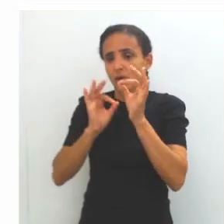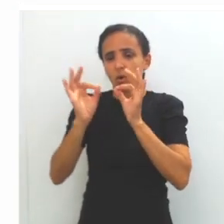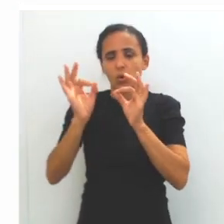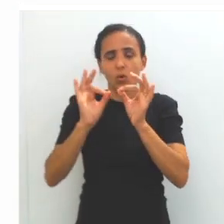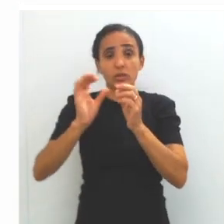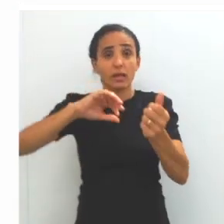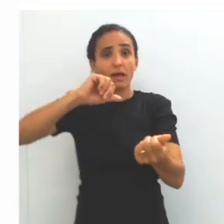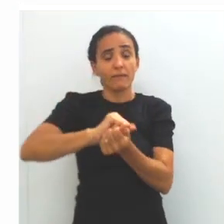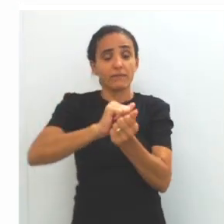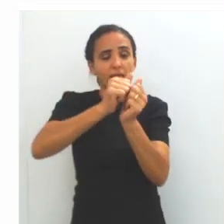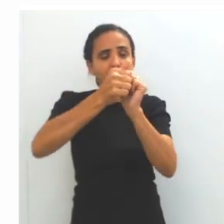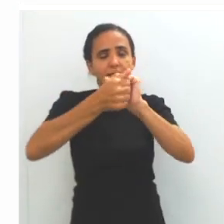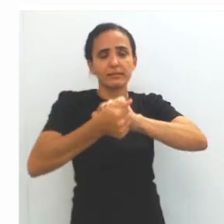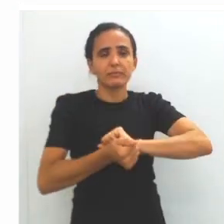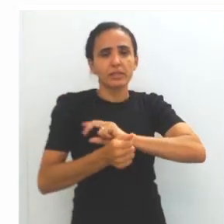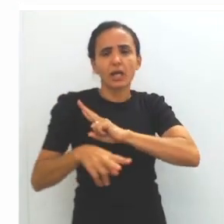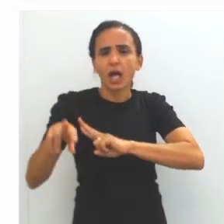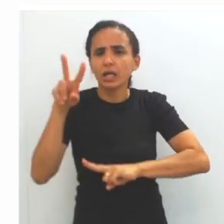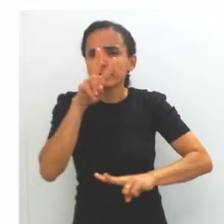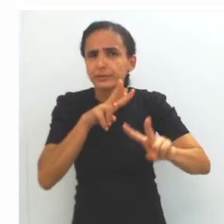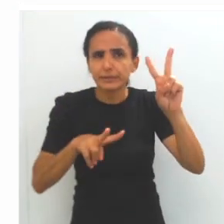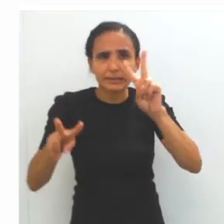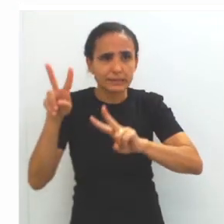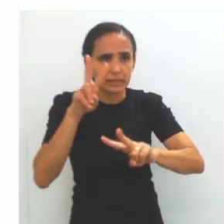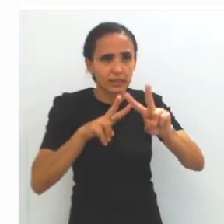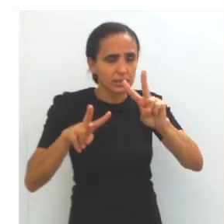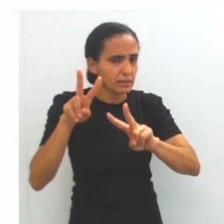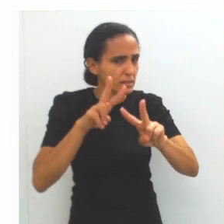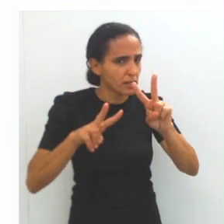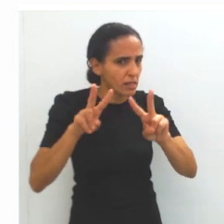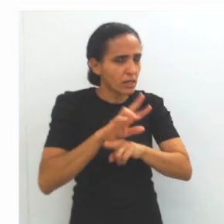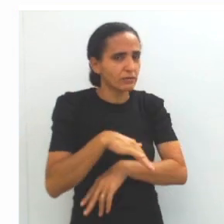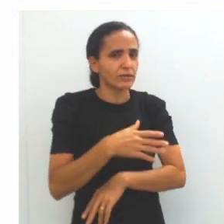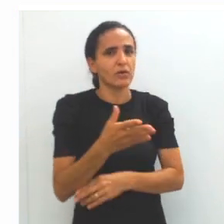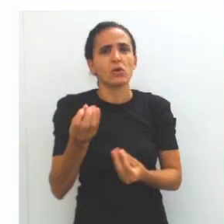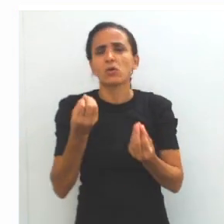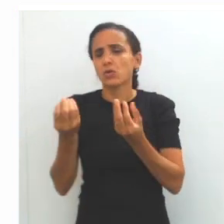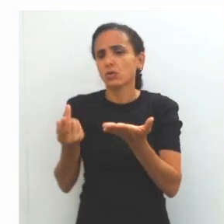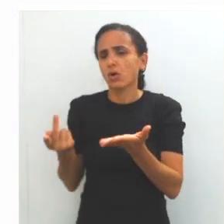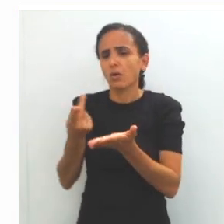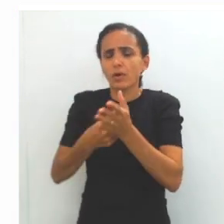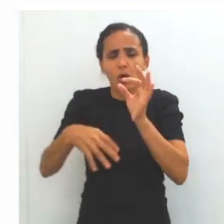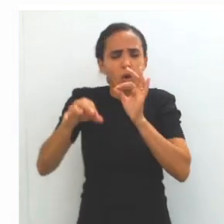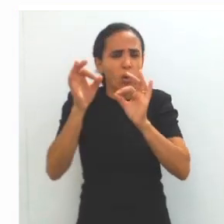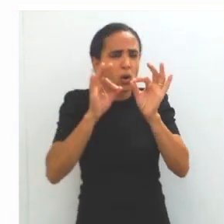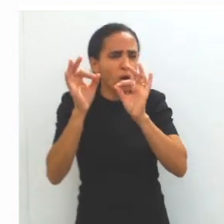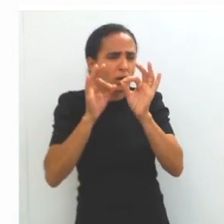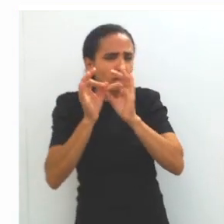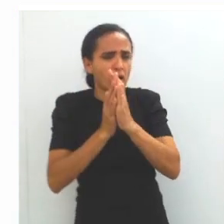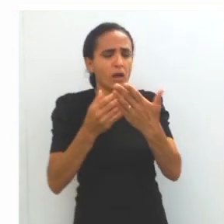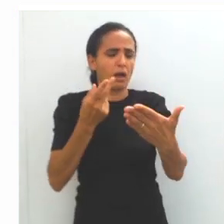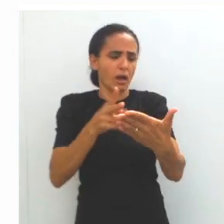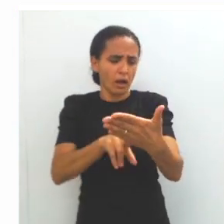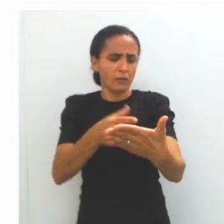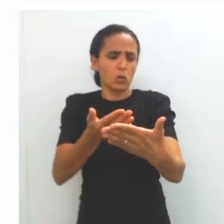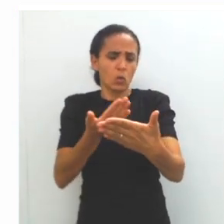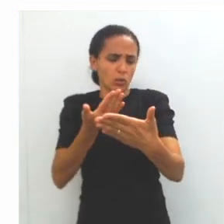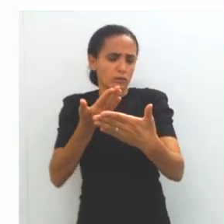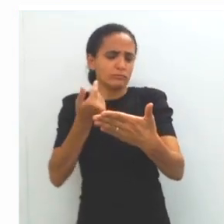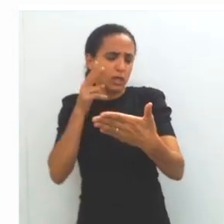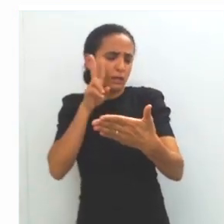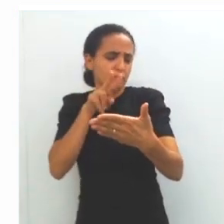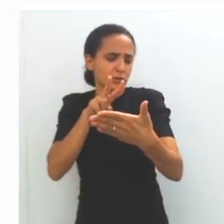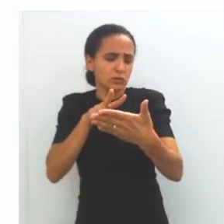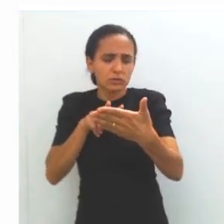convergente. Convergente, de chamar, converger. Venha cá, ponto focal, chegue mais